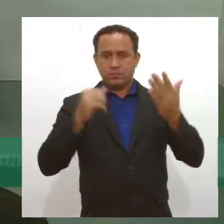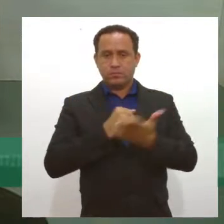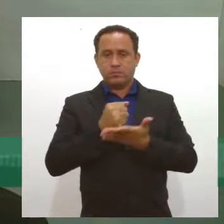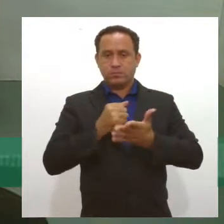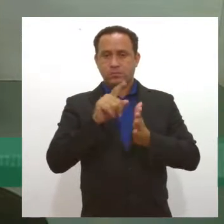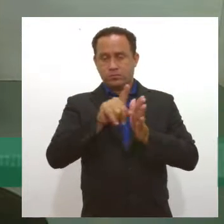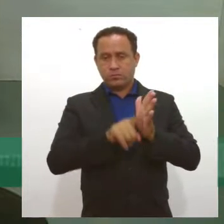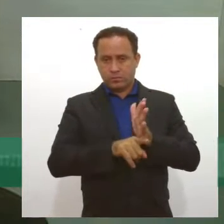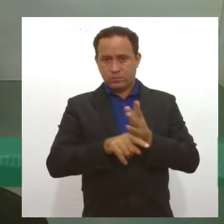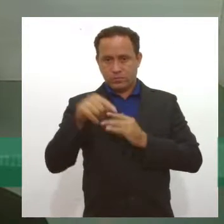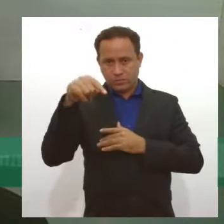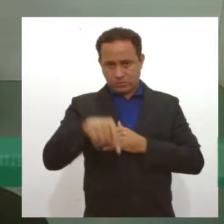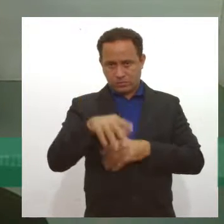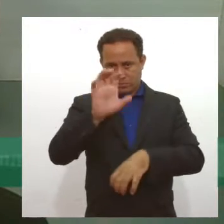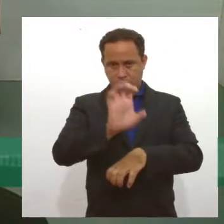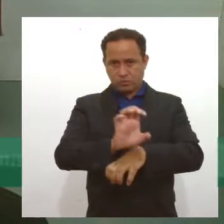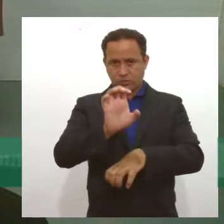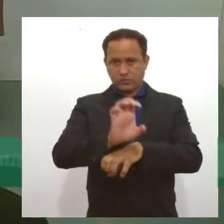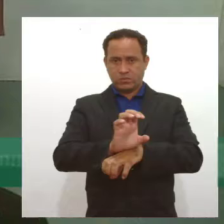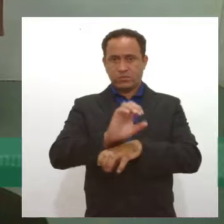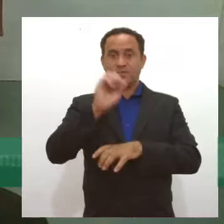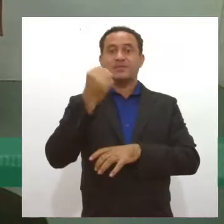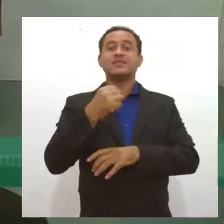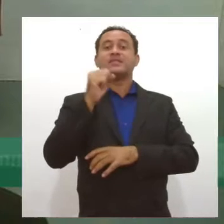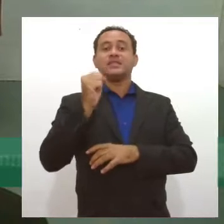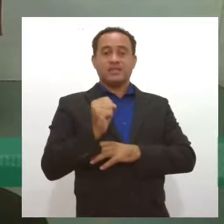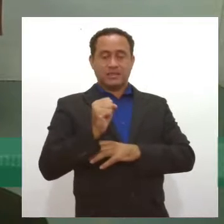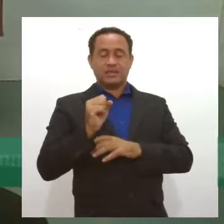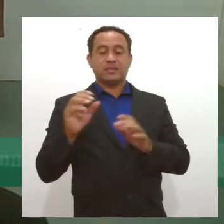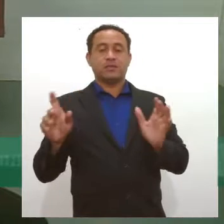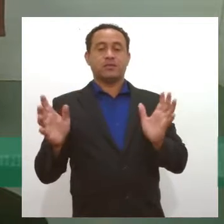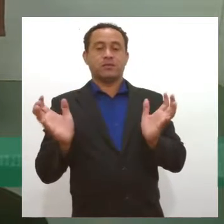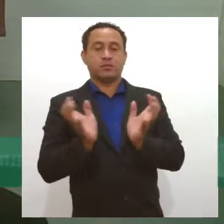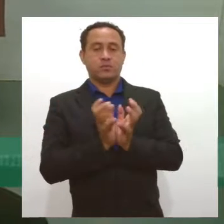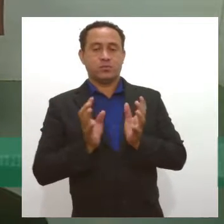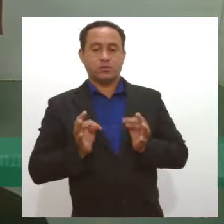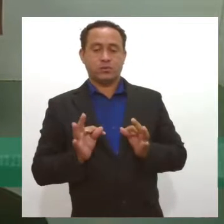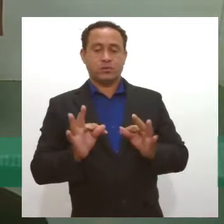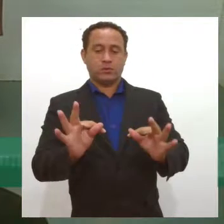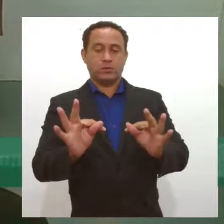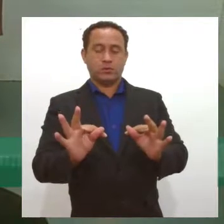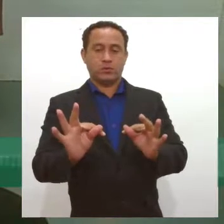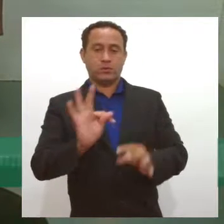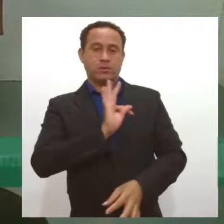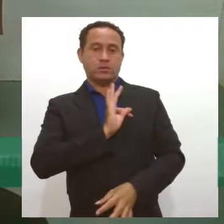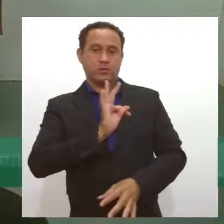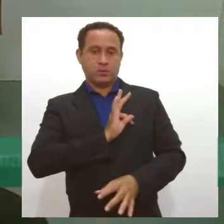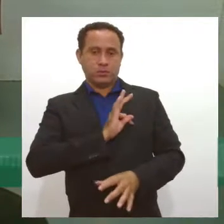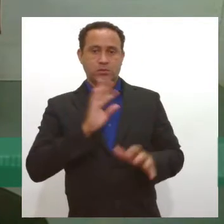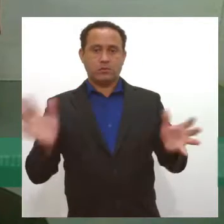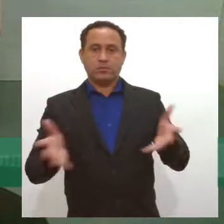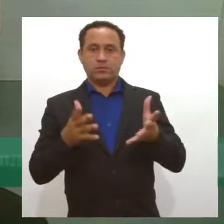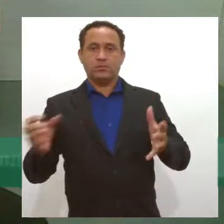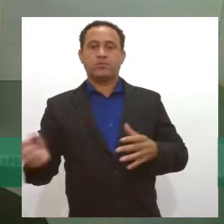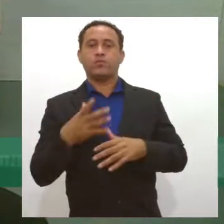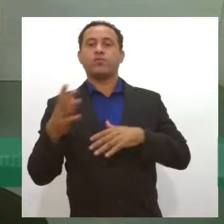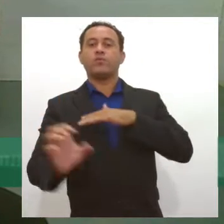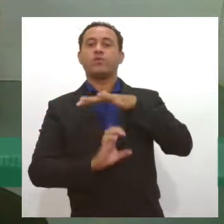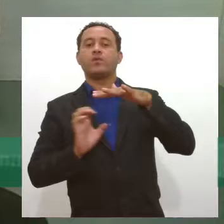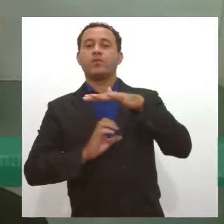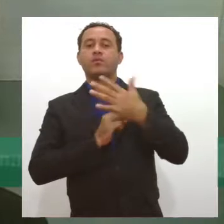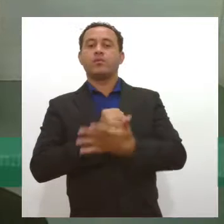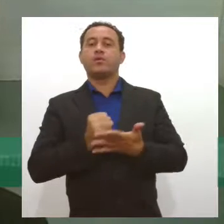dados. Aqui no estado, o Sergipe Parque Tecnológico, o Sergipe Tech, trabalha no fomento à criação de empresas de